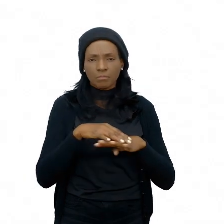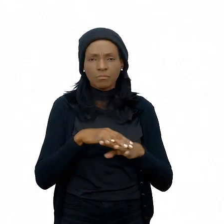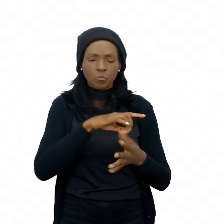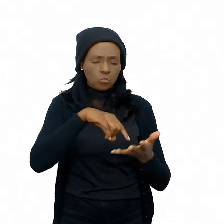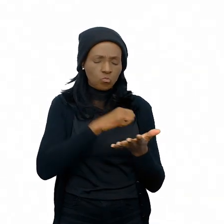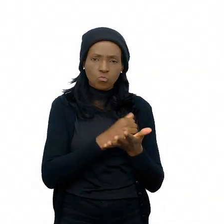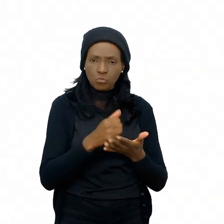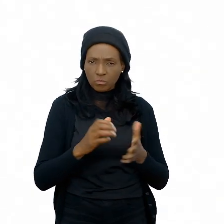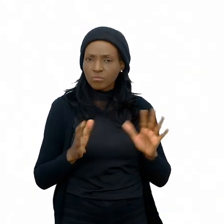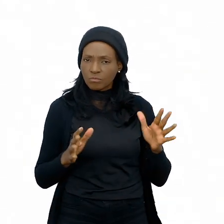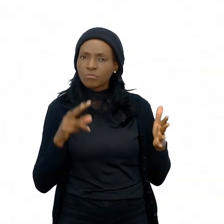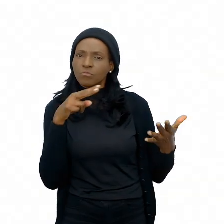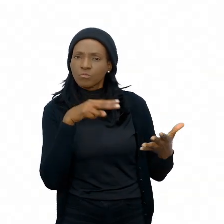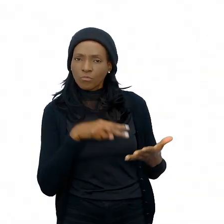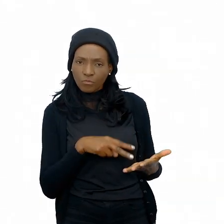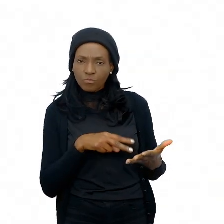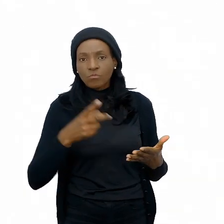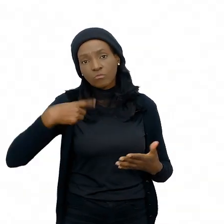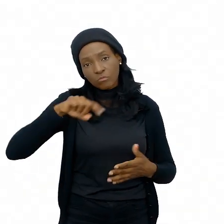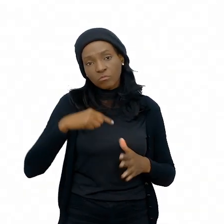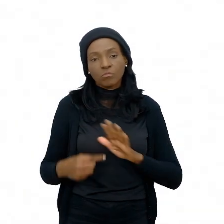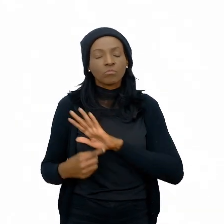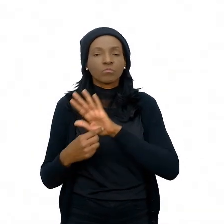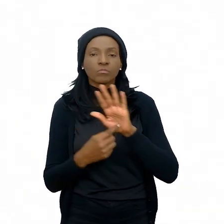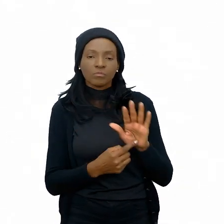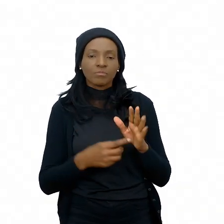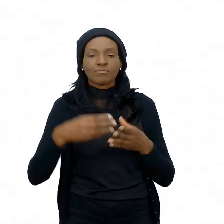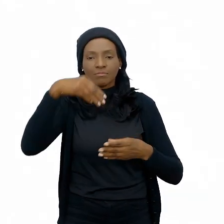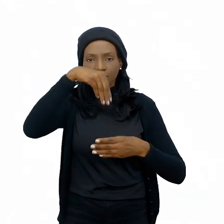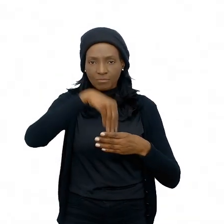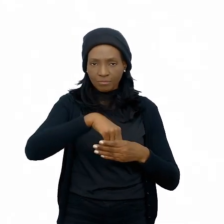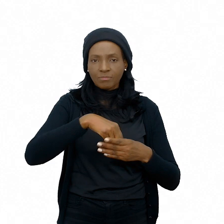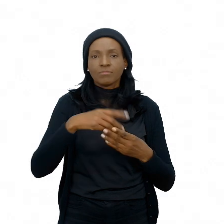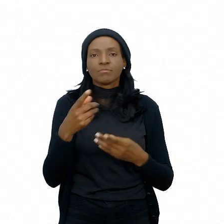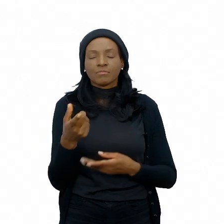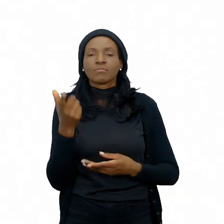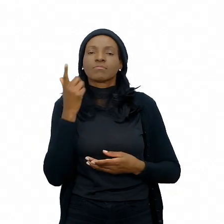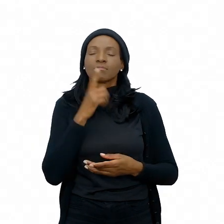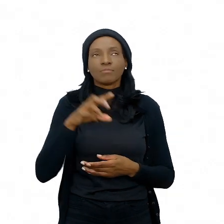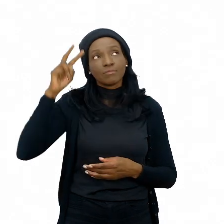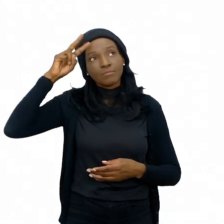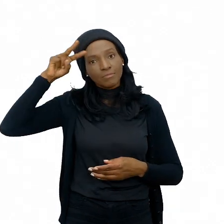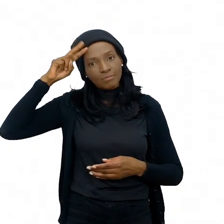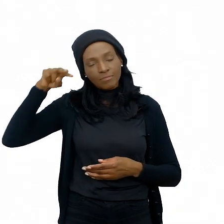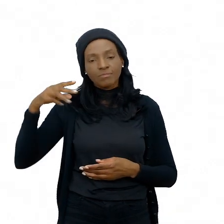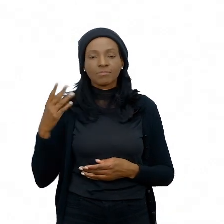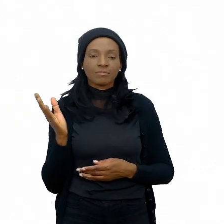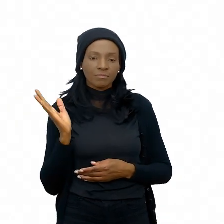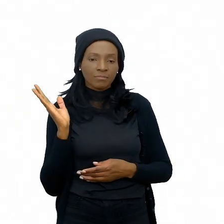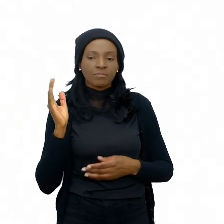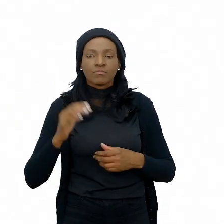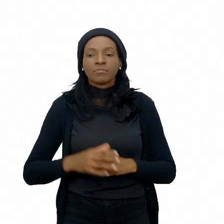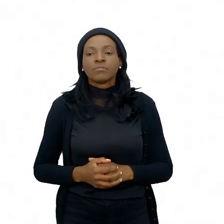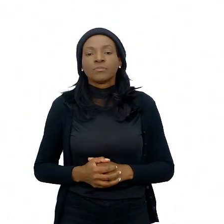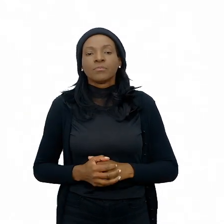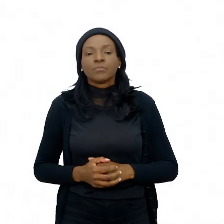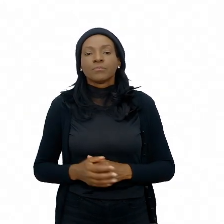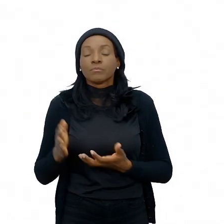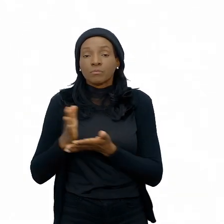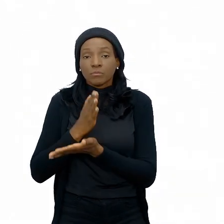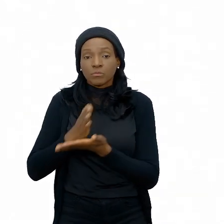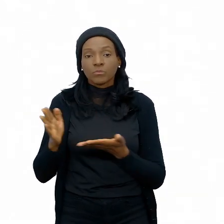documento em que nós colocamos a capinha para que vocês possam relembrar dele. E